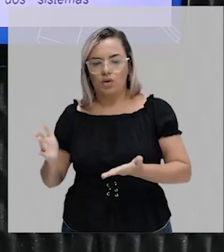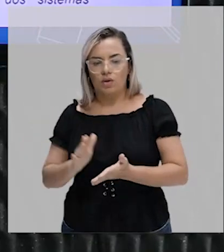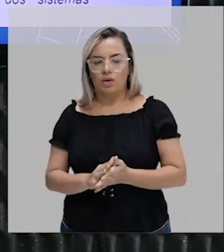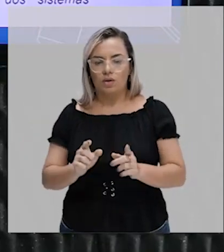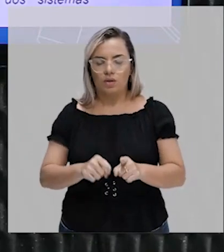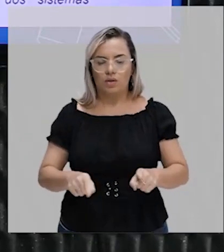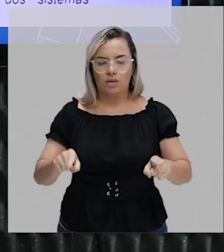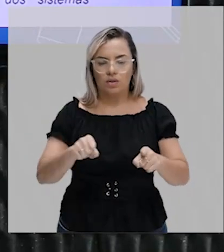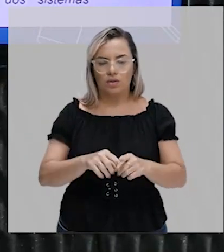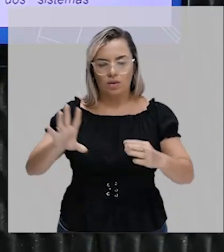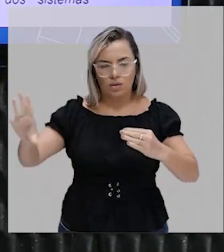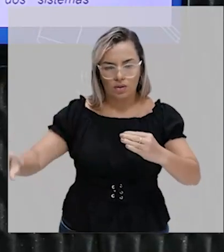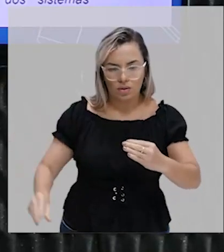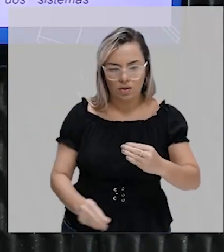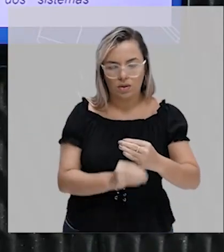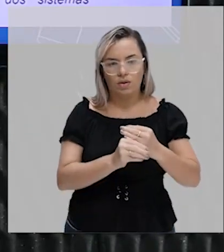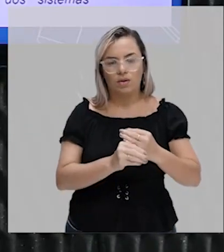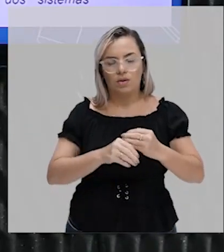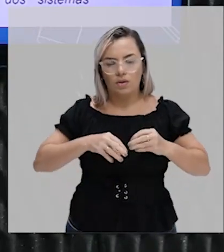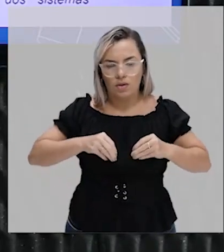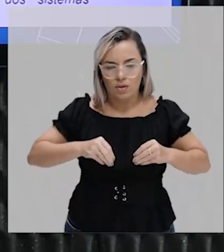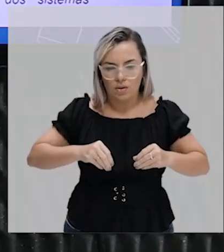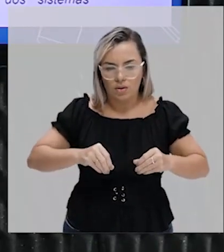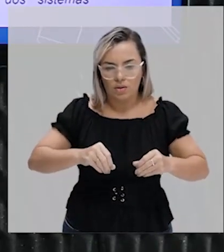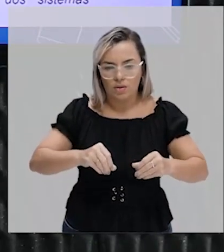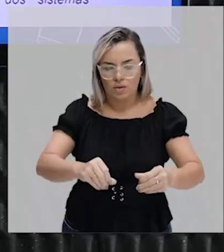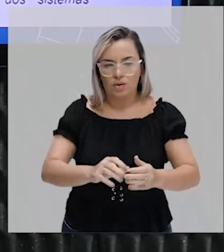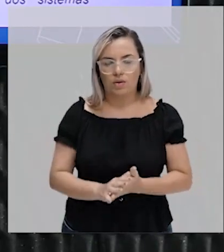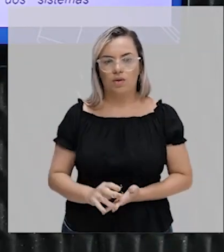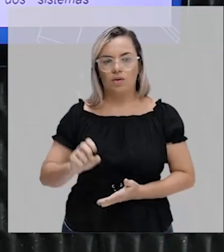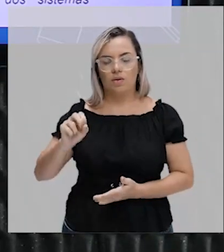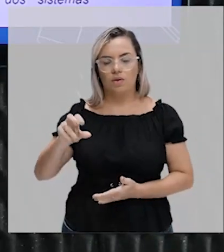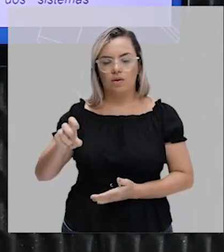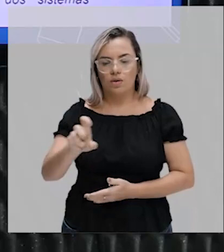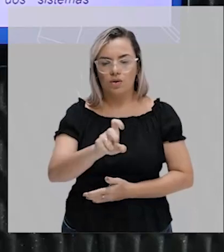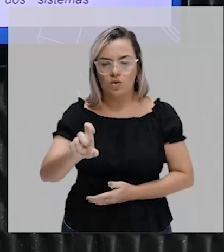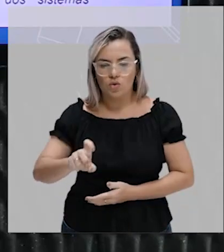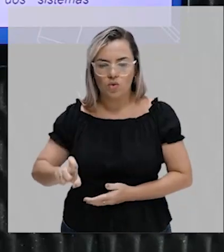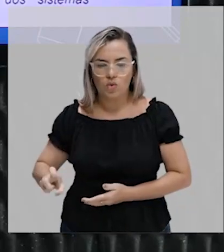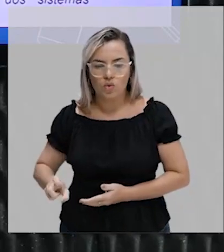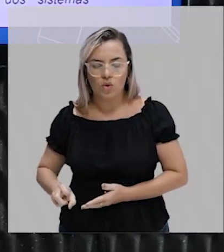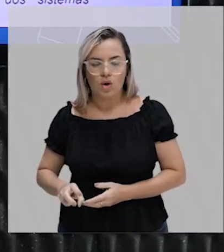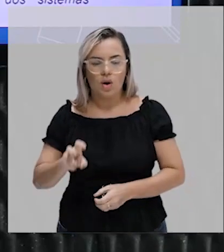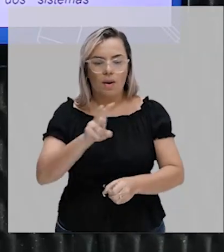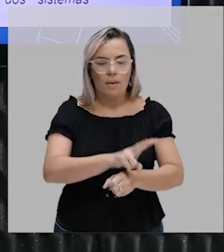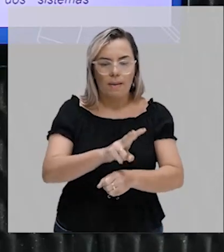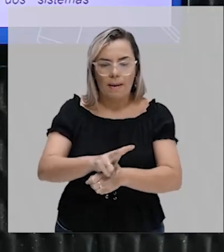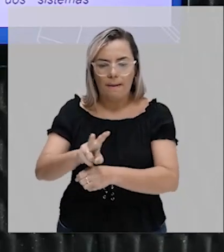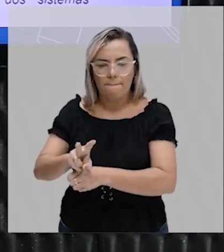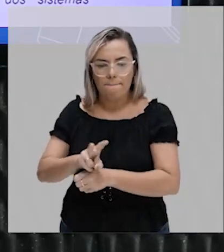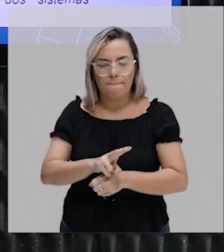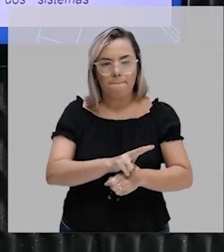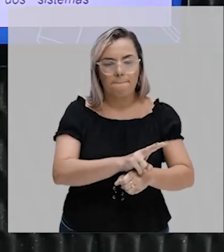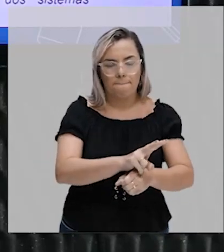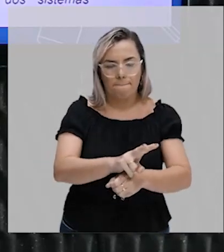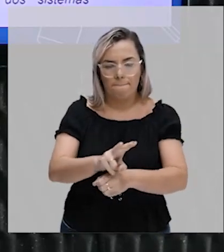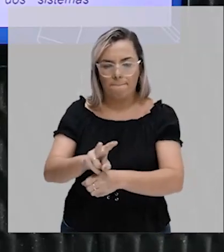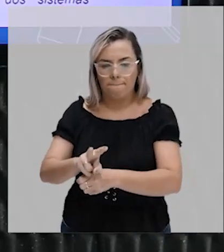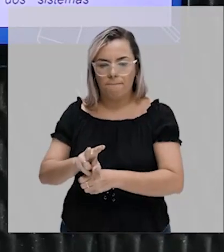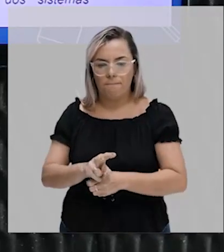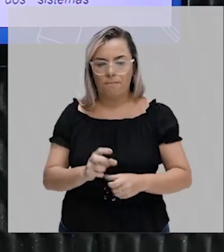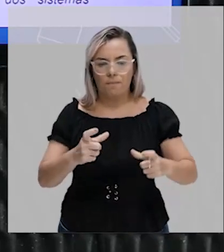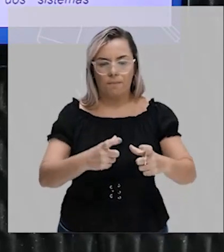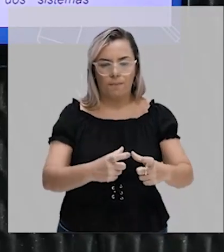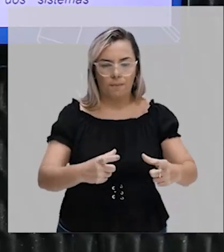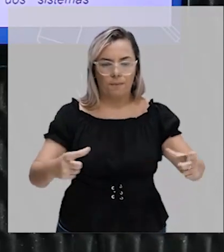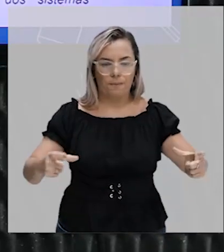incremento de adubos, de fertilizantes, de defensivos agrícolas e agrotóxicos, tá certo? Para a agricultura, ou seja,